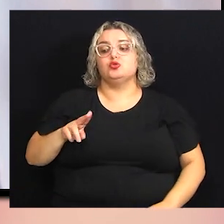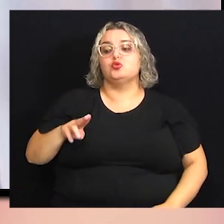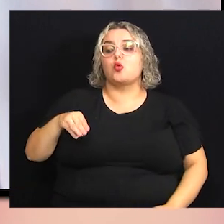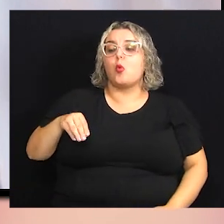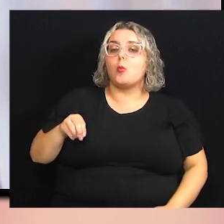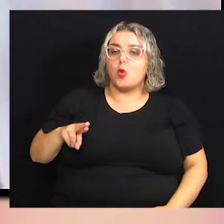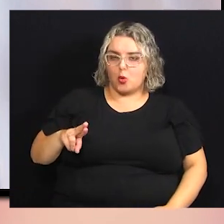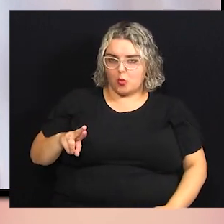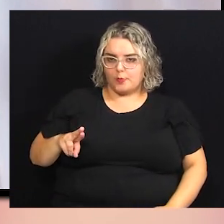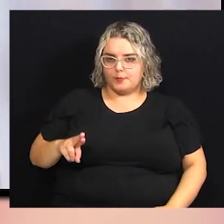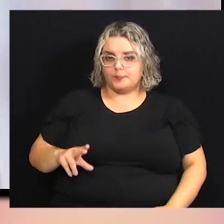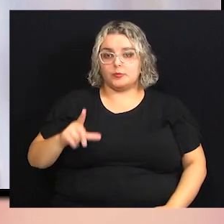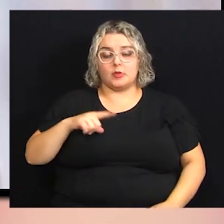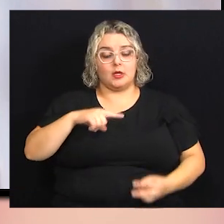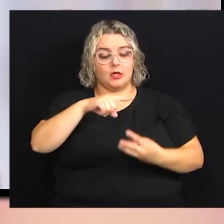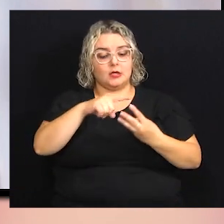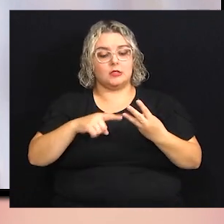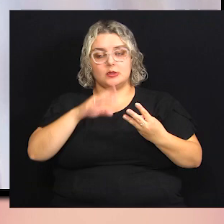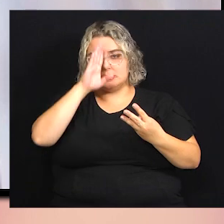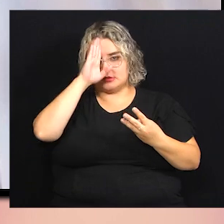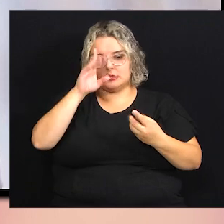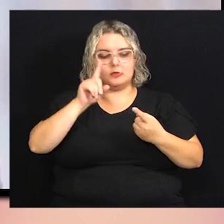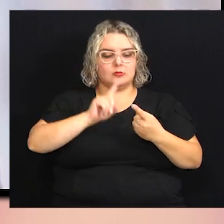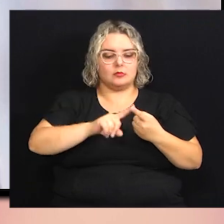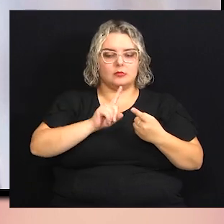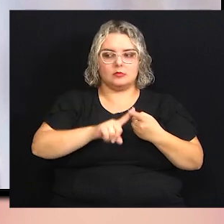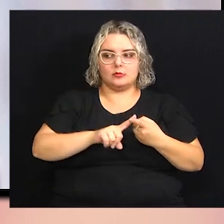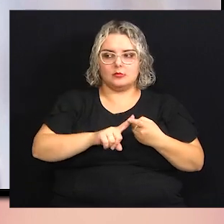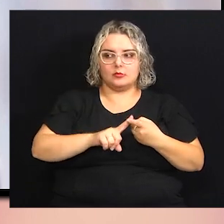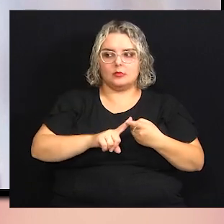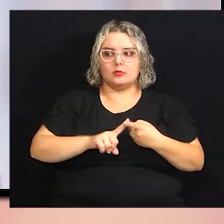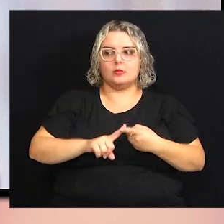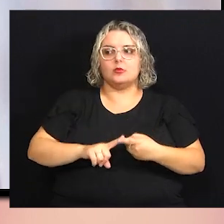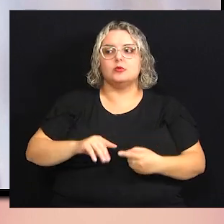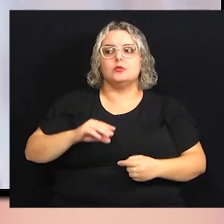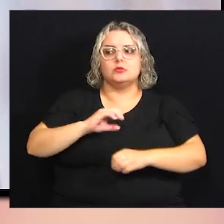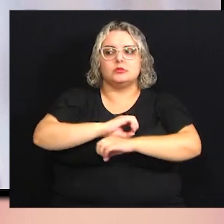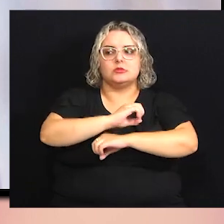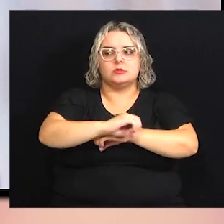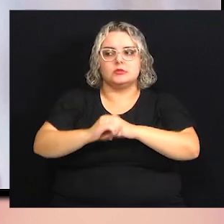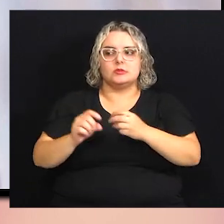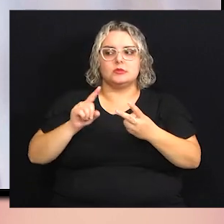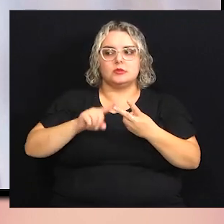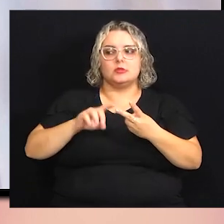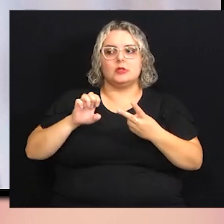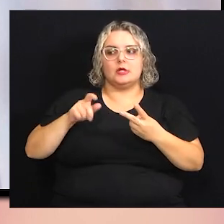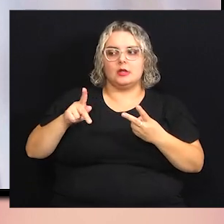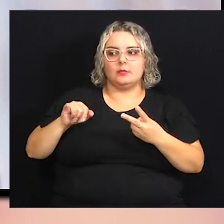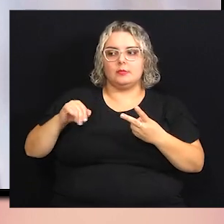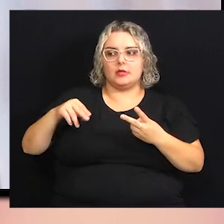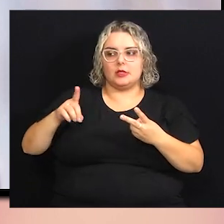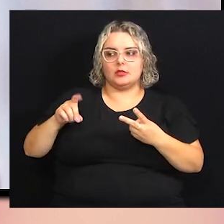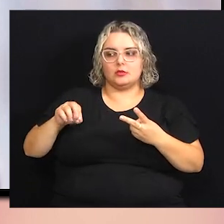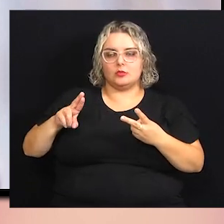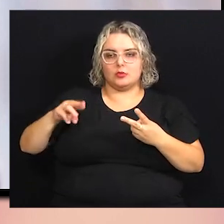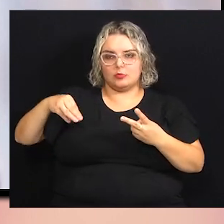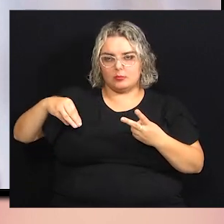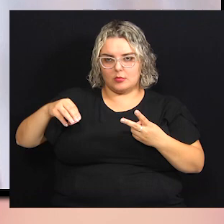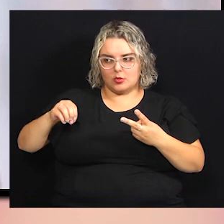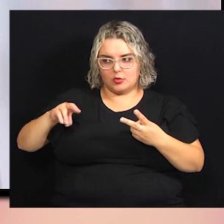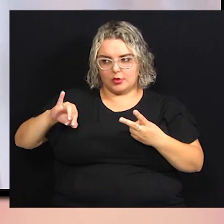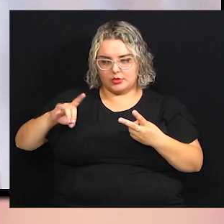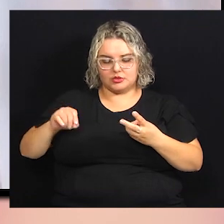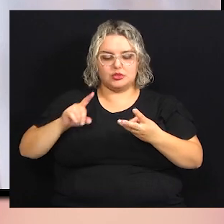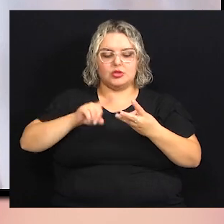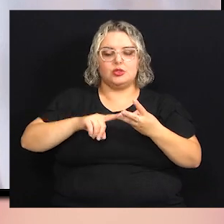de tumores. Então, tem três que são os principais, que é o carcinoma basocelular, o carcinoma epidermoide e o